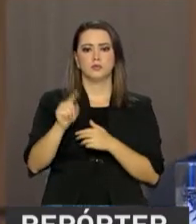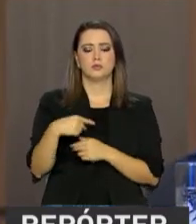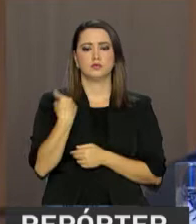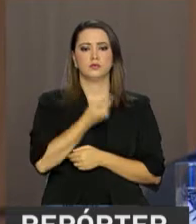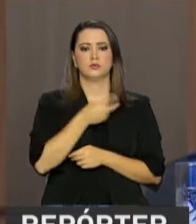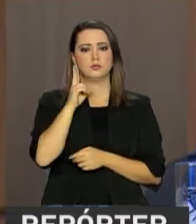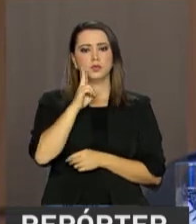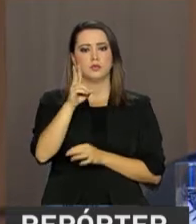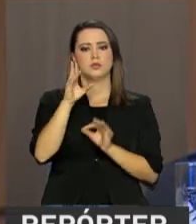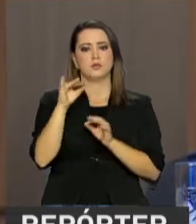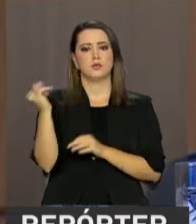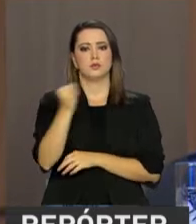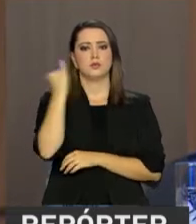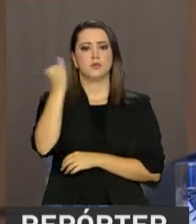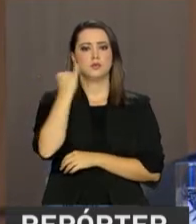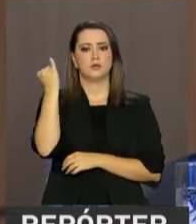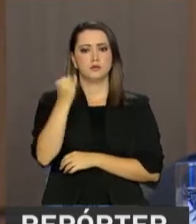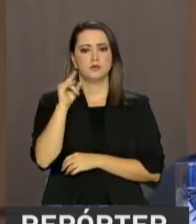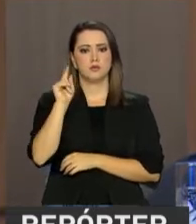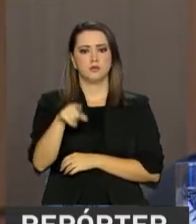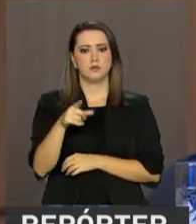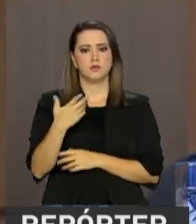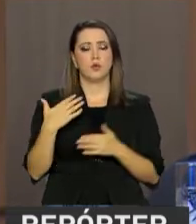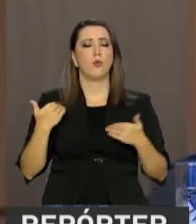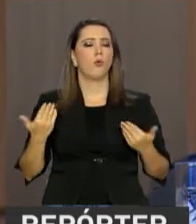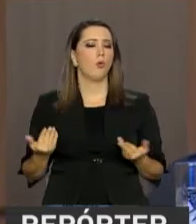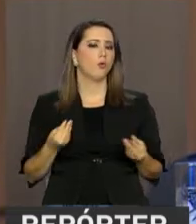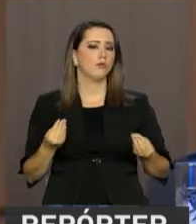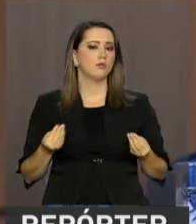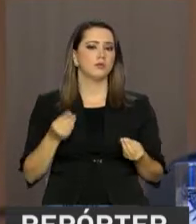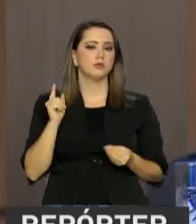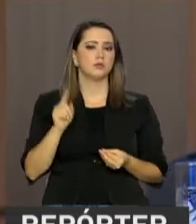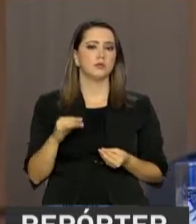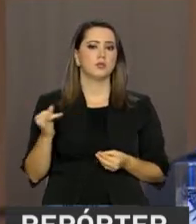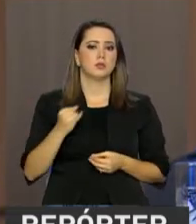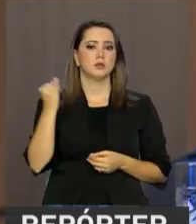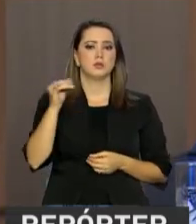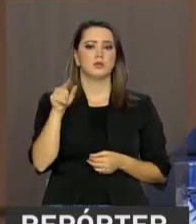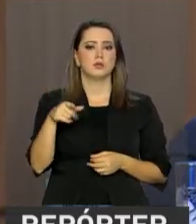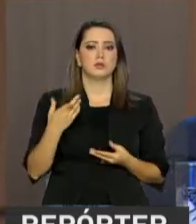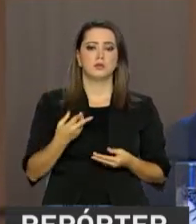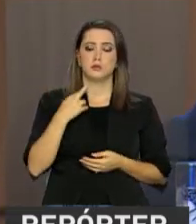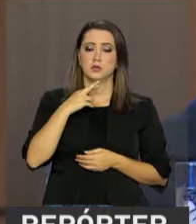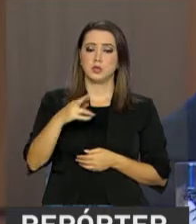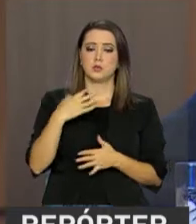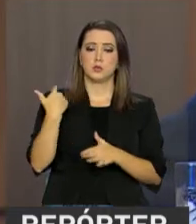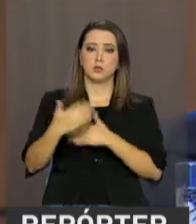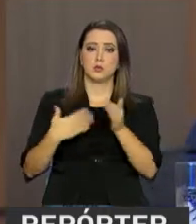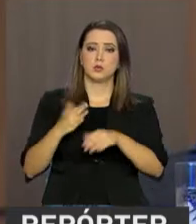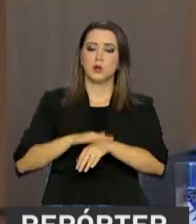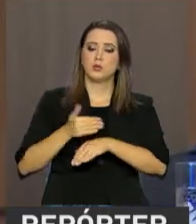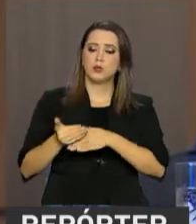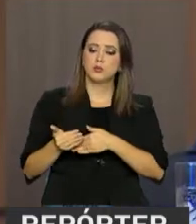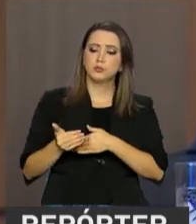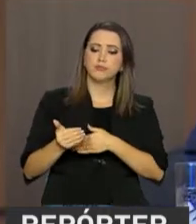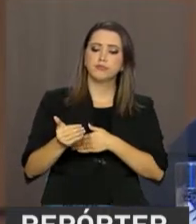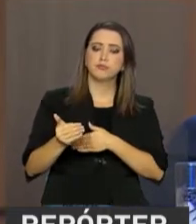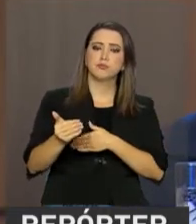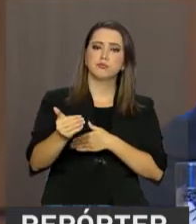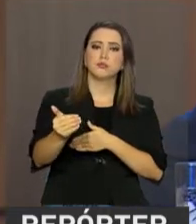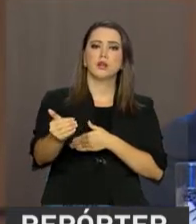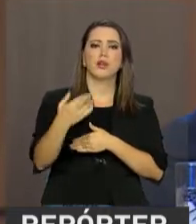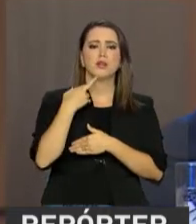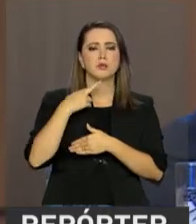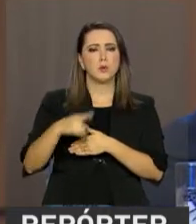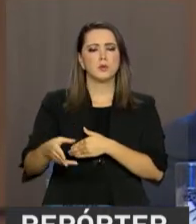estruturais e sentido estruturais o avanço fugir aos seus resultados ao longo do tempo de uma